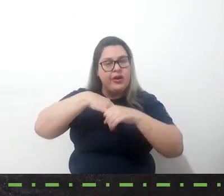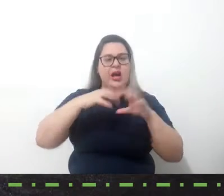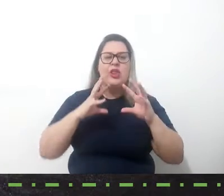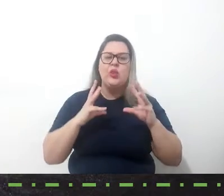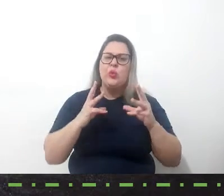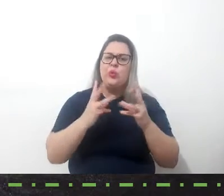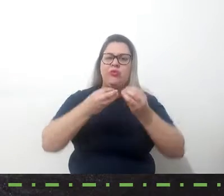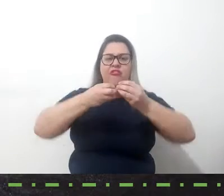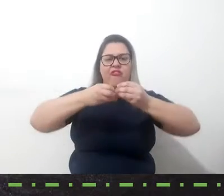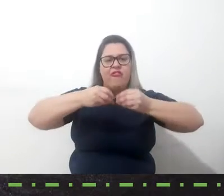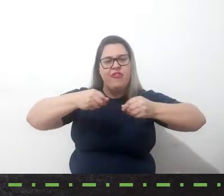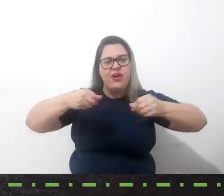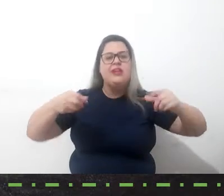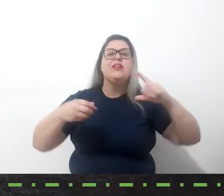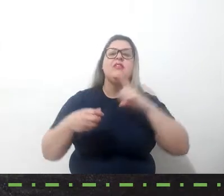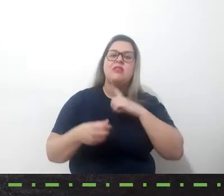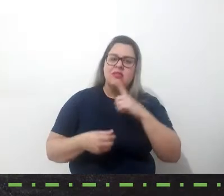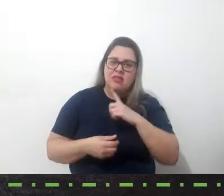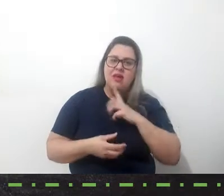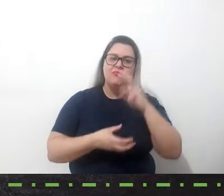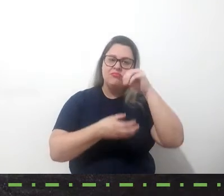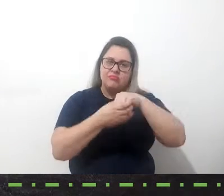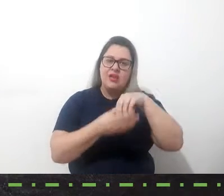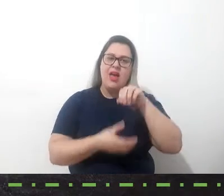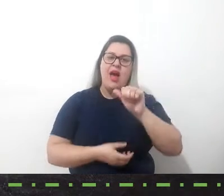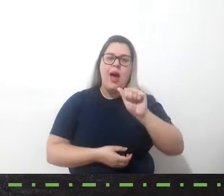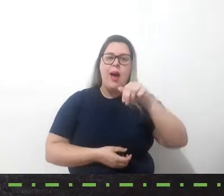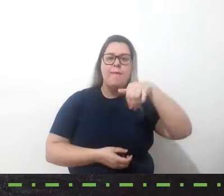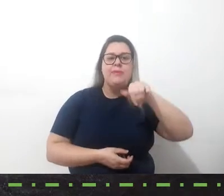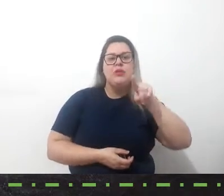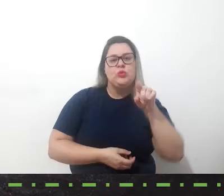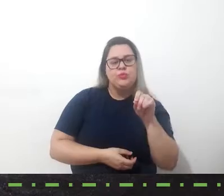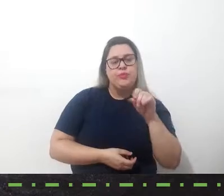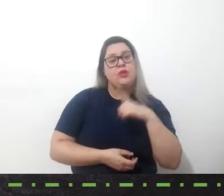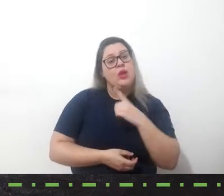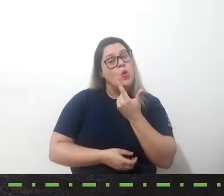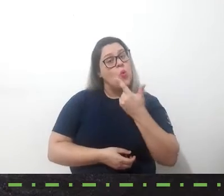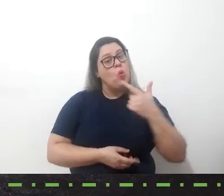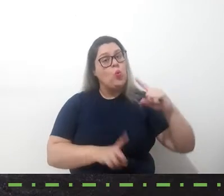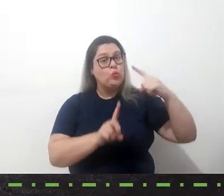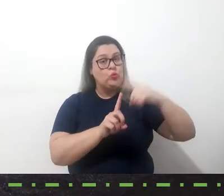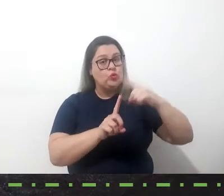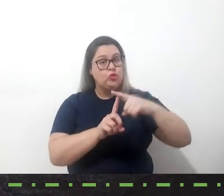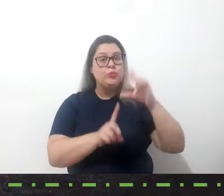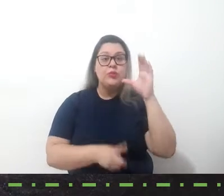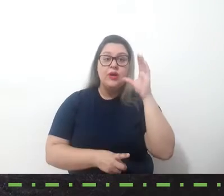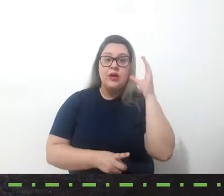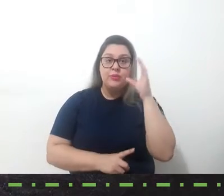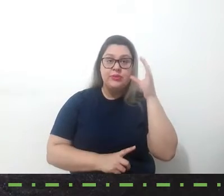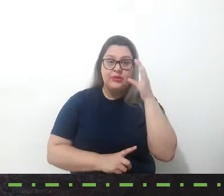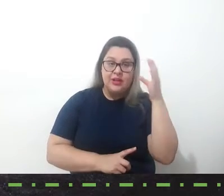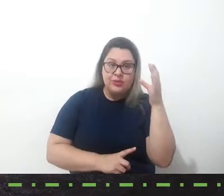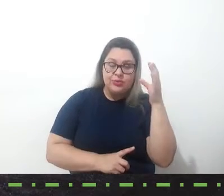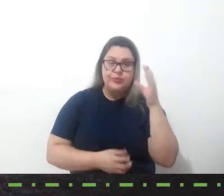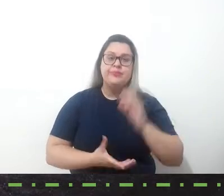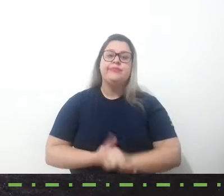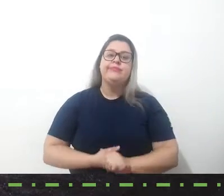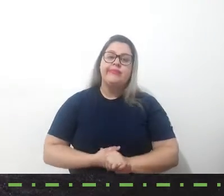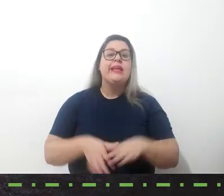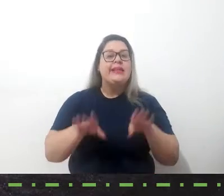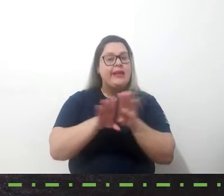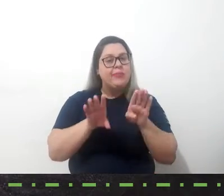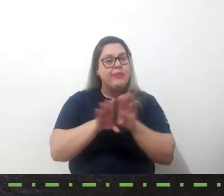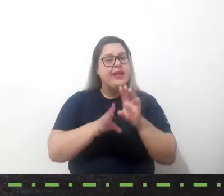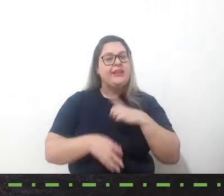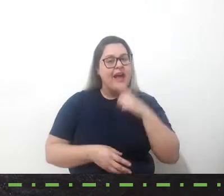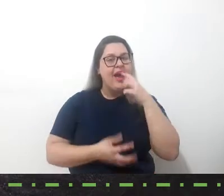elas contêm amido. Fora o amido, existem outros tipos de carboidrato, tá? Que também são